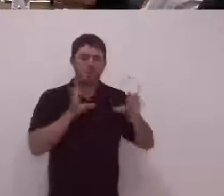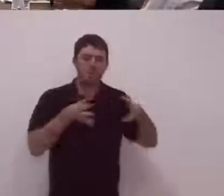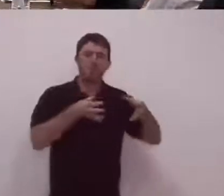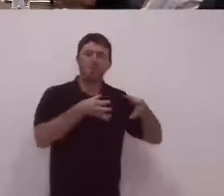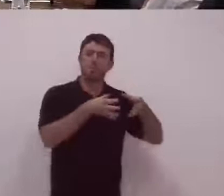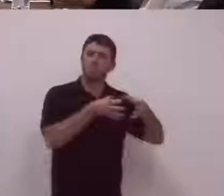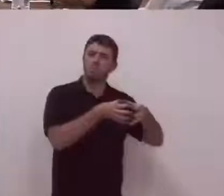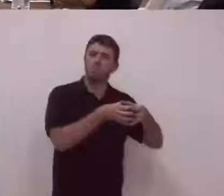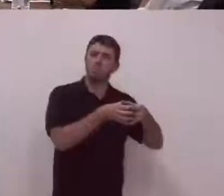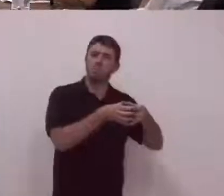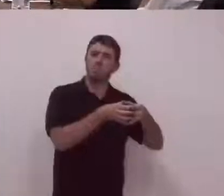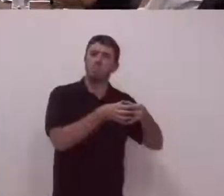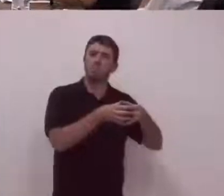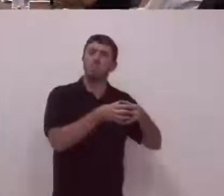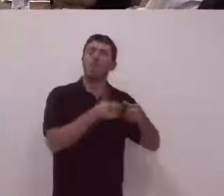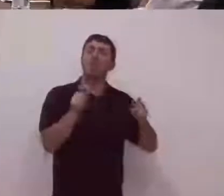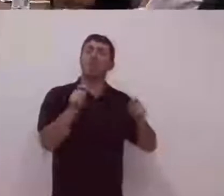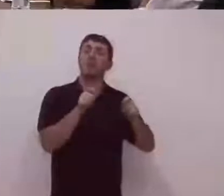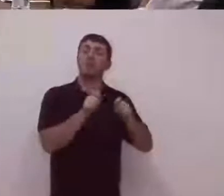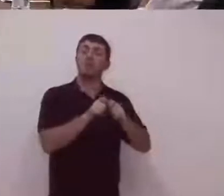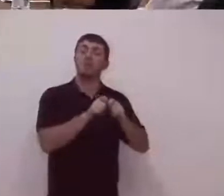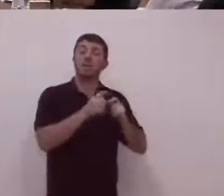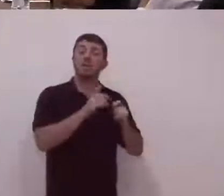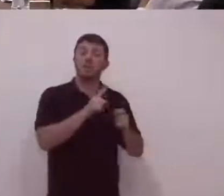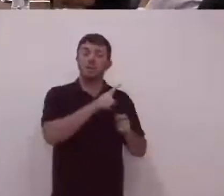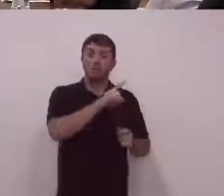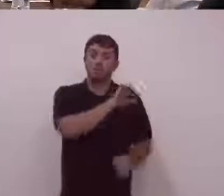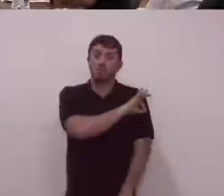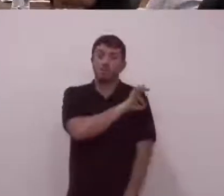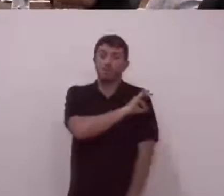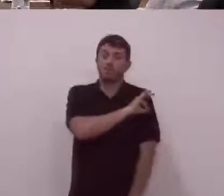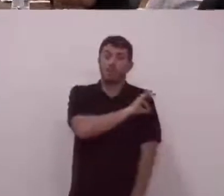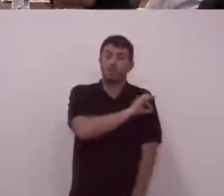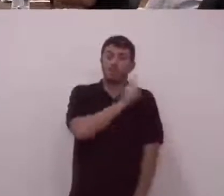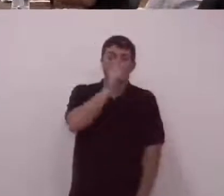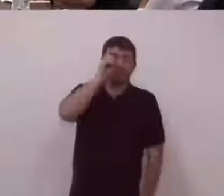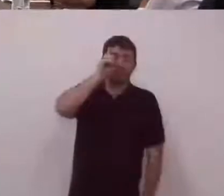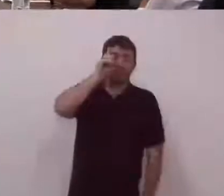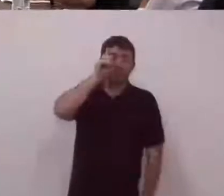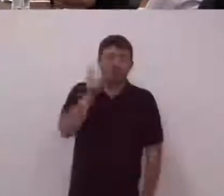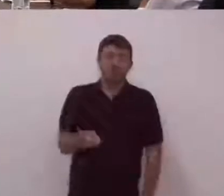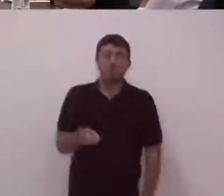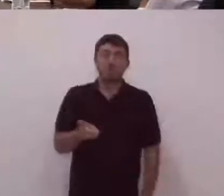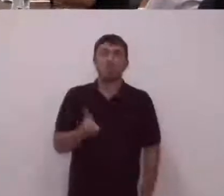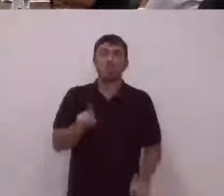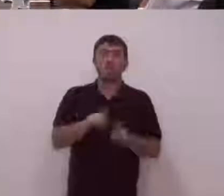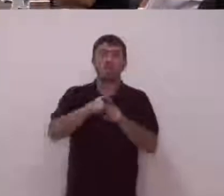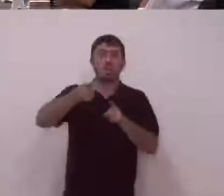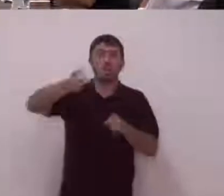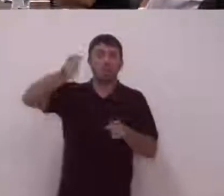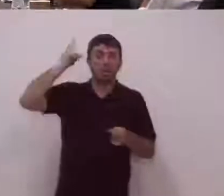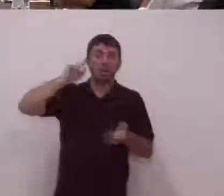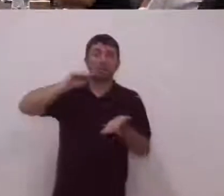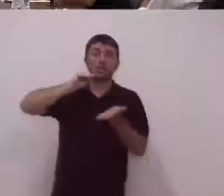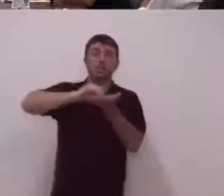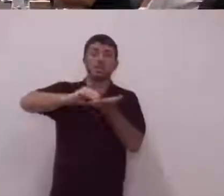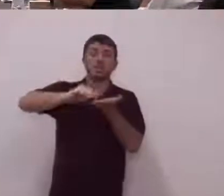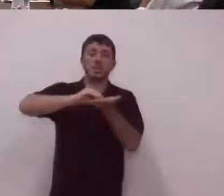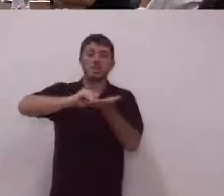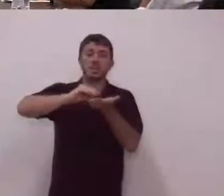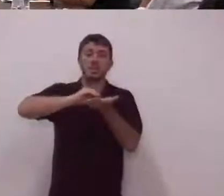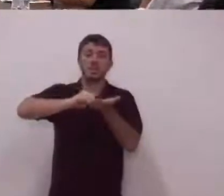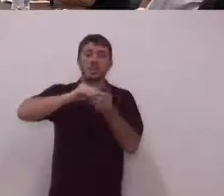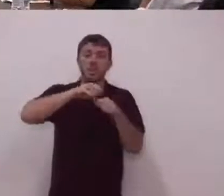agido sem ordem do prefeito municipal, Edu, à época secretário municipal de transporte e defesa social, a